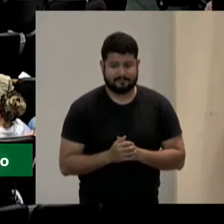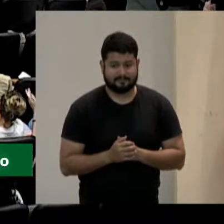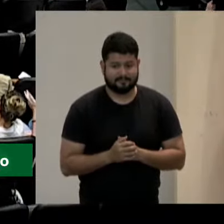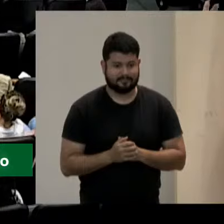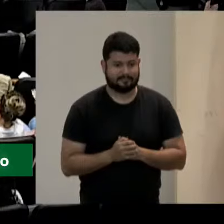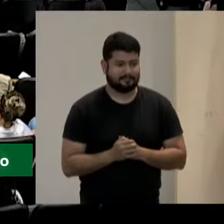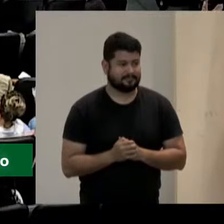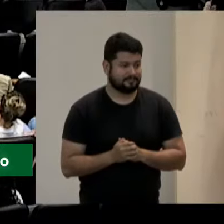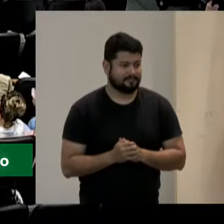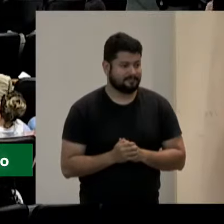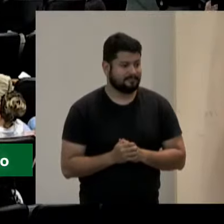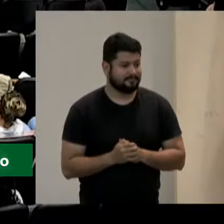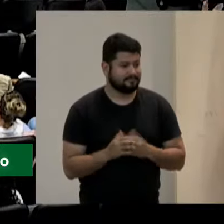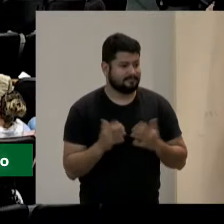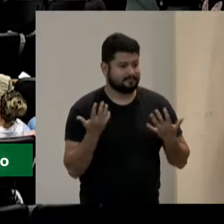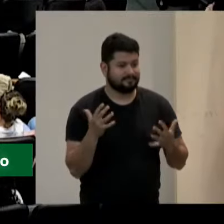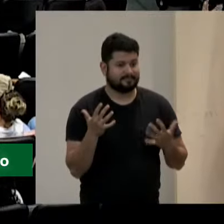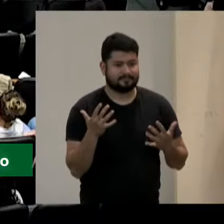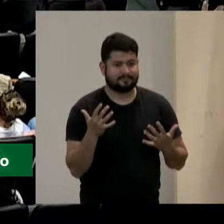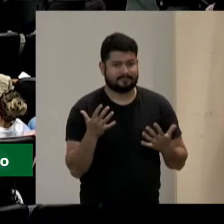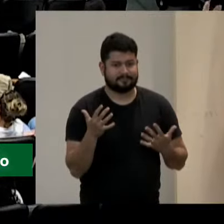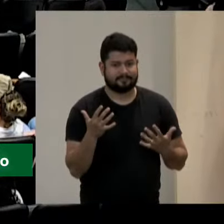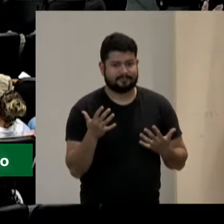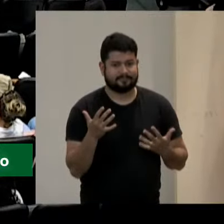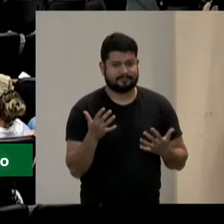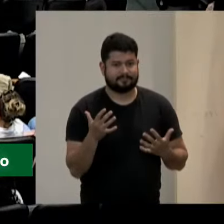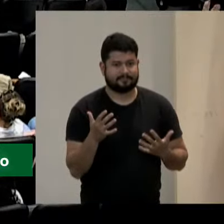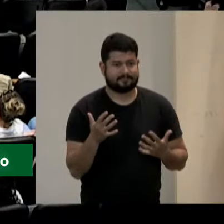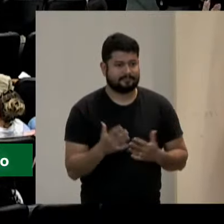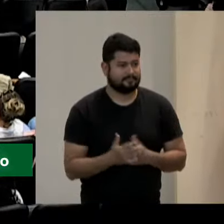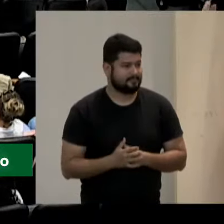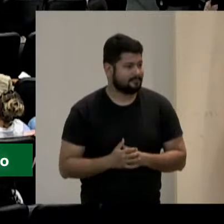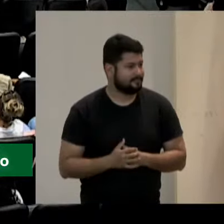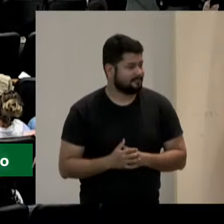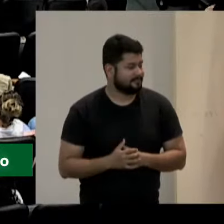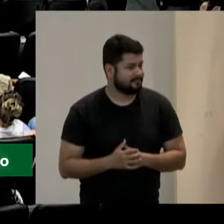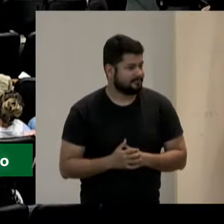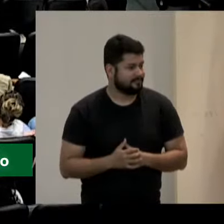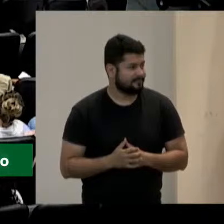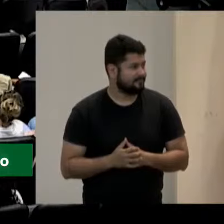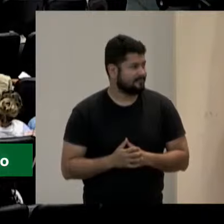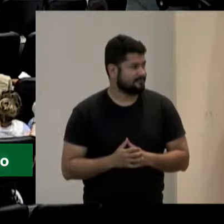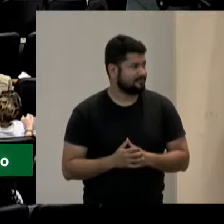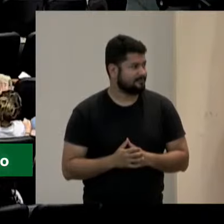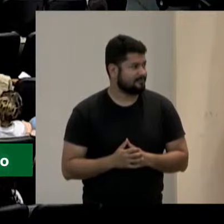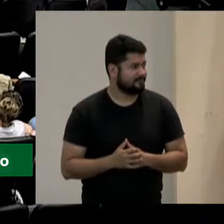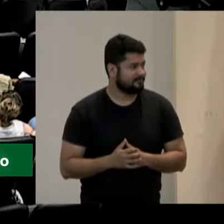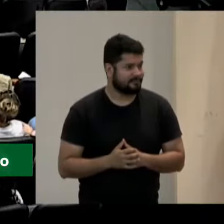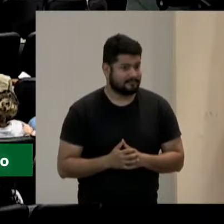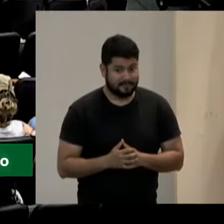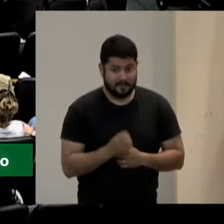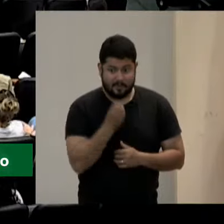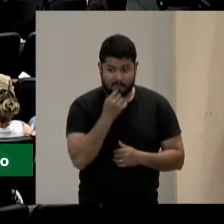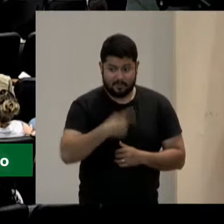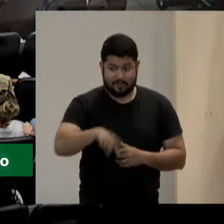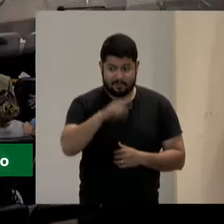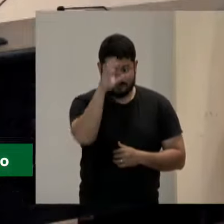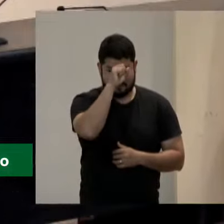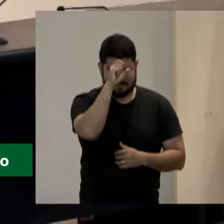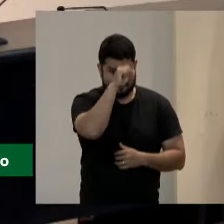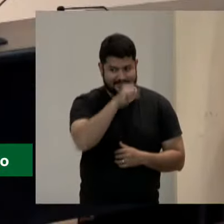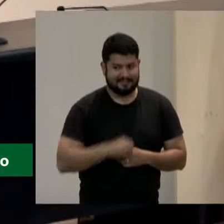uma pessoa com deficiência auditiva, a gente faz dessa forma. O bom é que a gente vai aprendendo, ninguém sabe tudo.